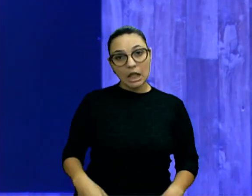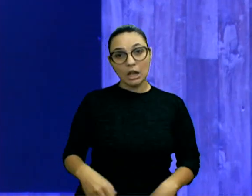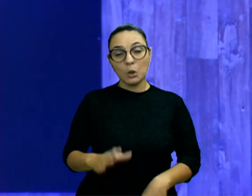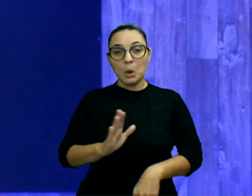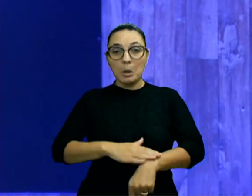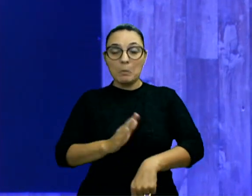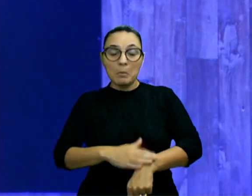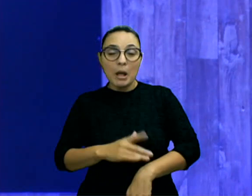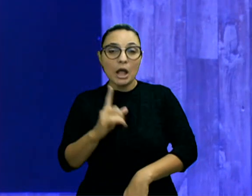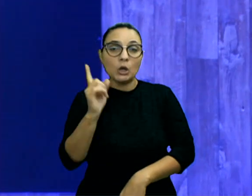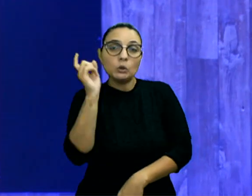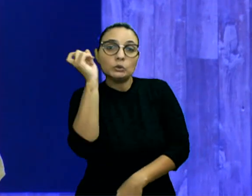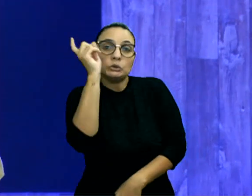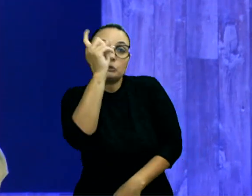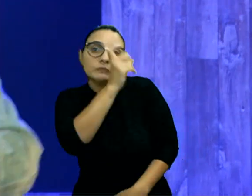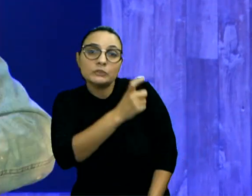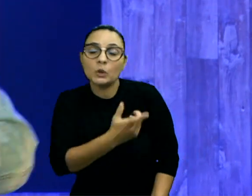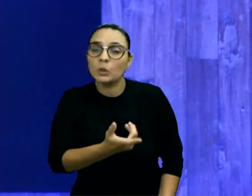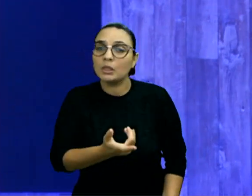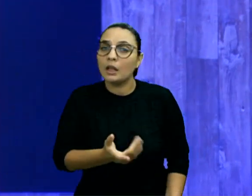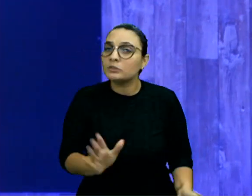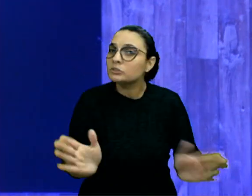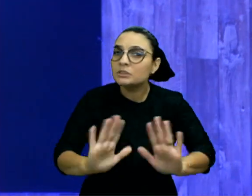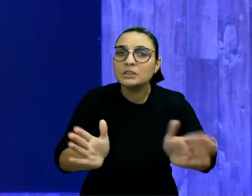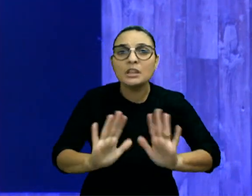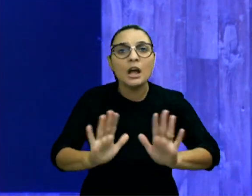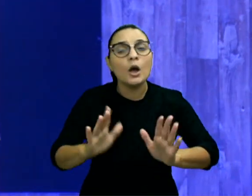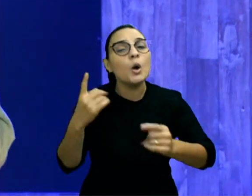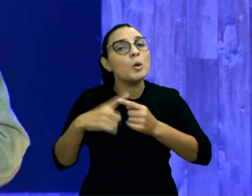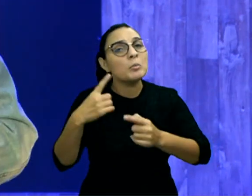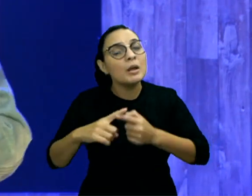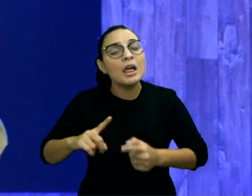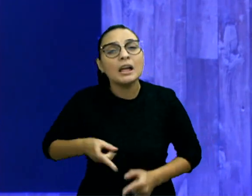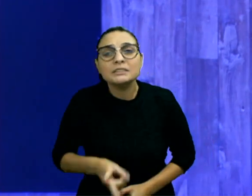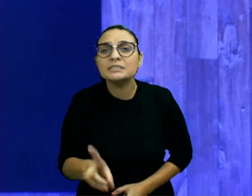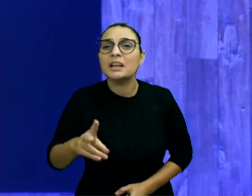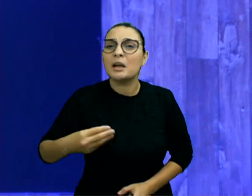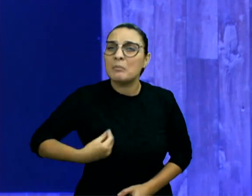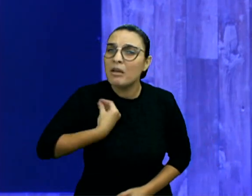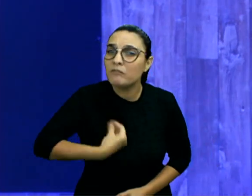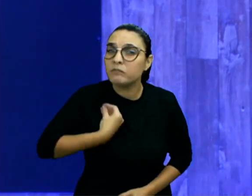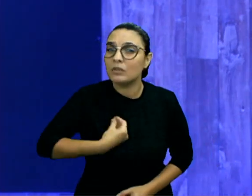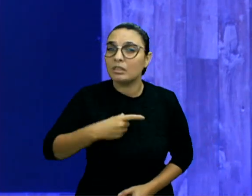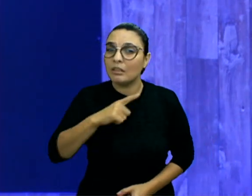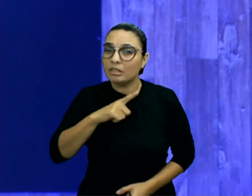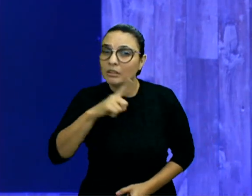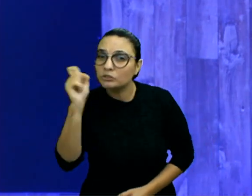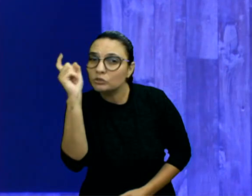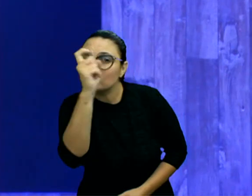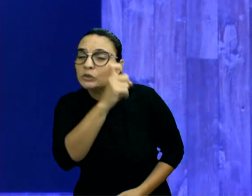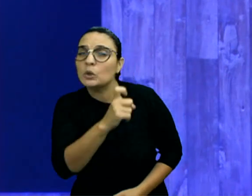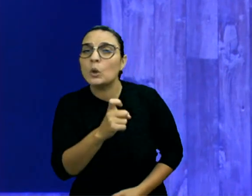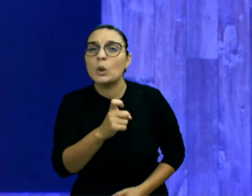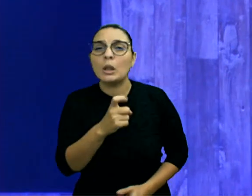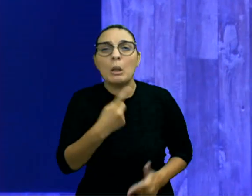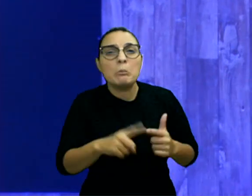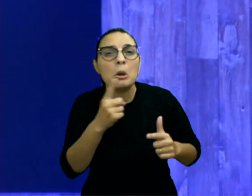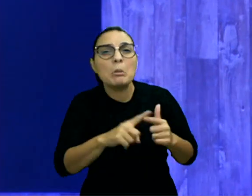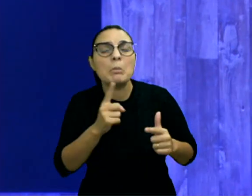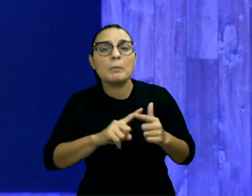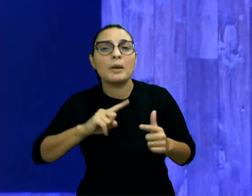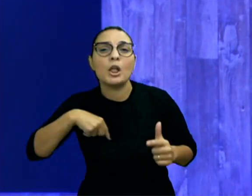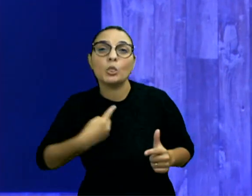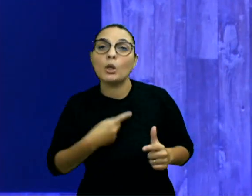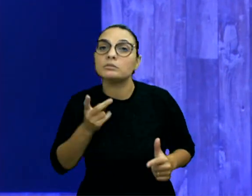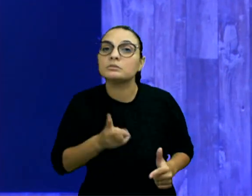de dor, nos momentos de aflição, porque sempre quando passamos por lutas, por aflições, nós tendemos